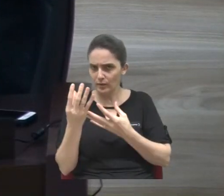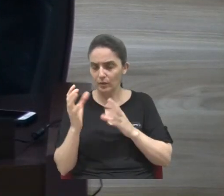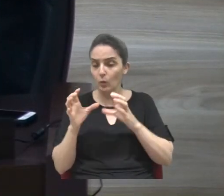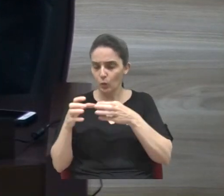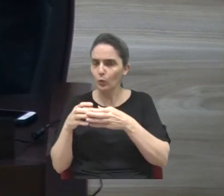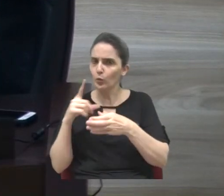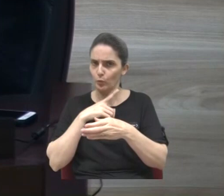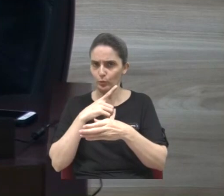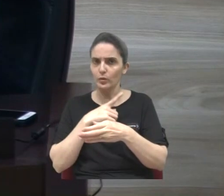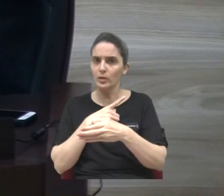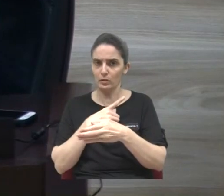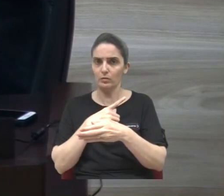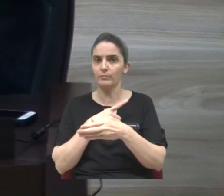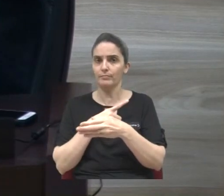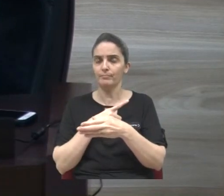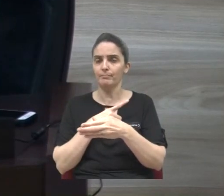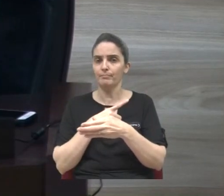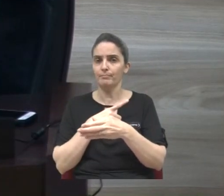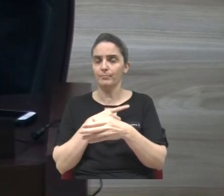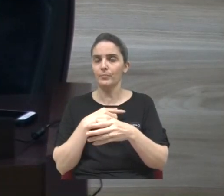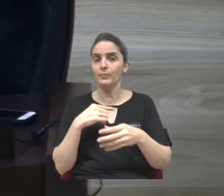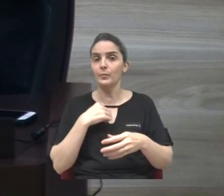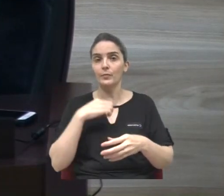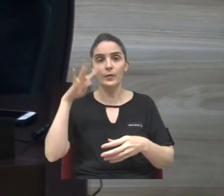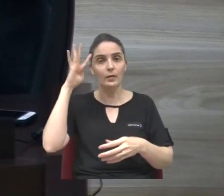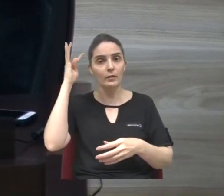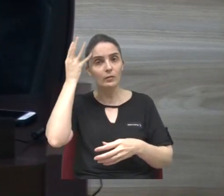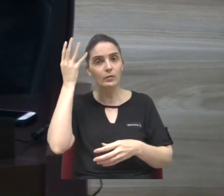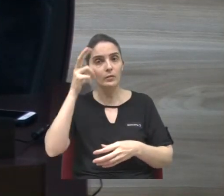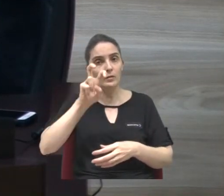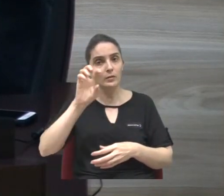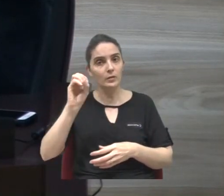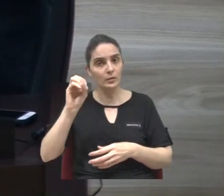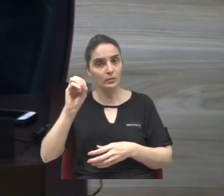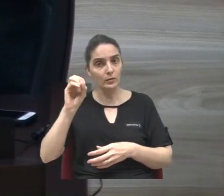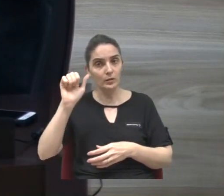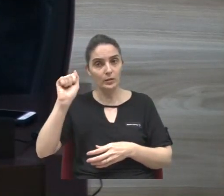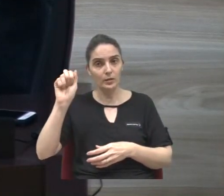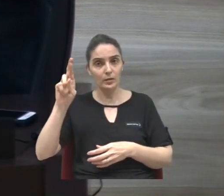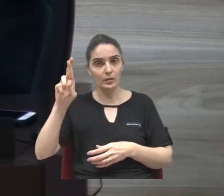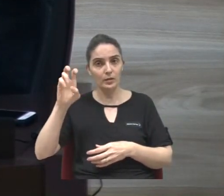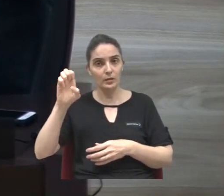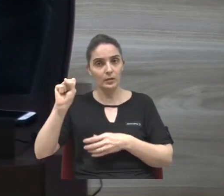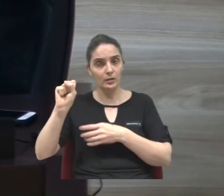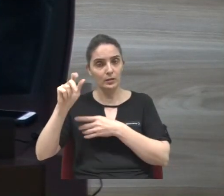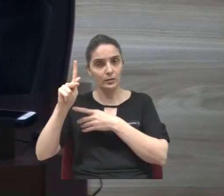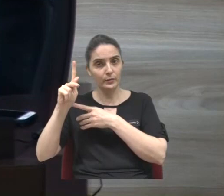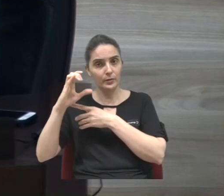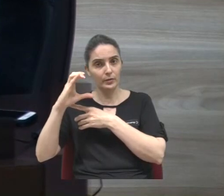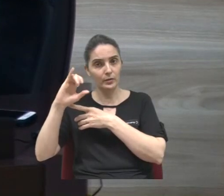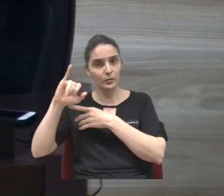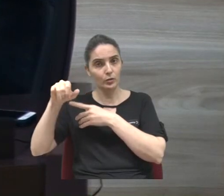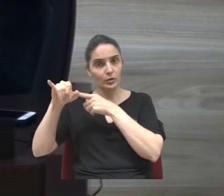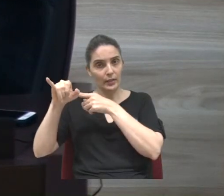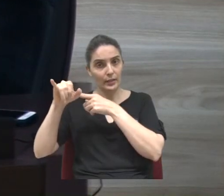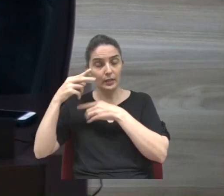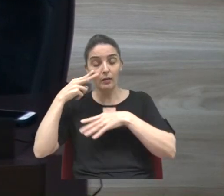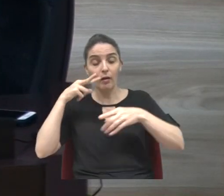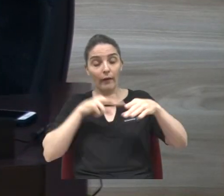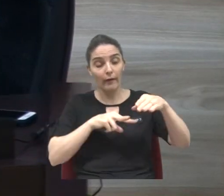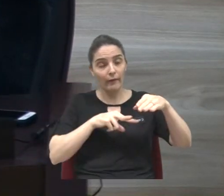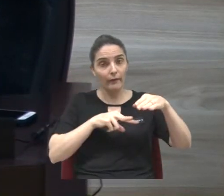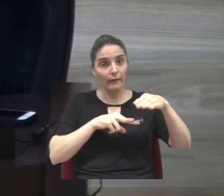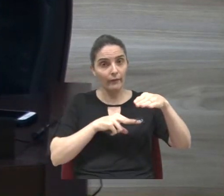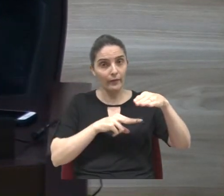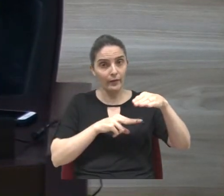Inquérito, consta a resolução número 50 da ARES PCJ, Agência Reguladora do Serviço de Saneamento das Bacias dos